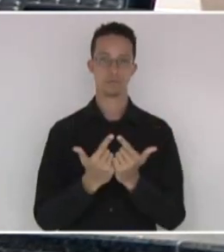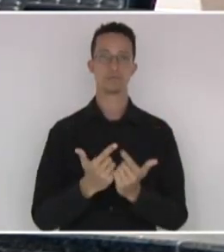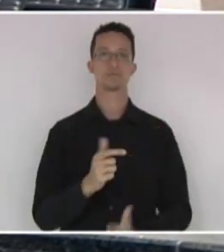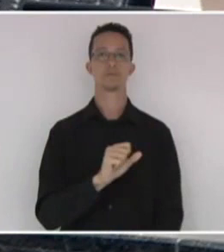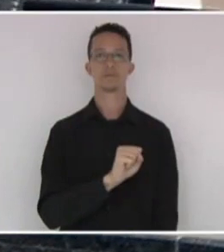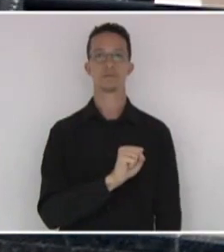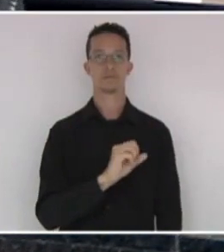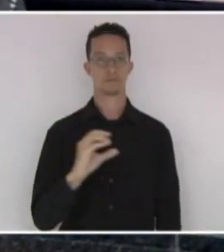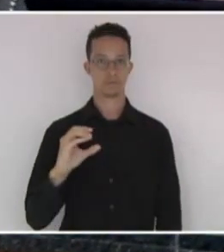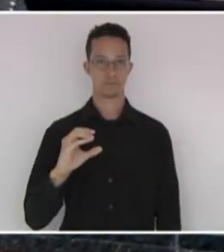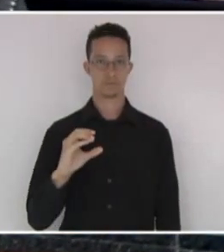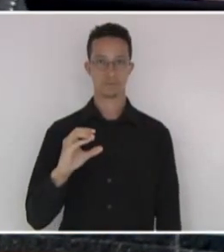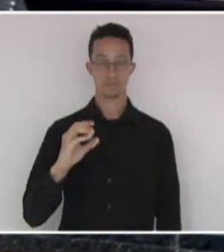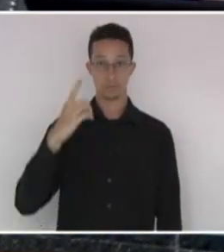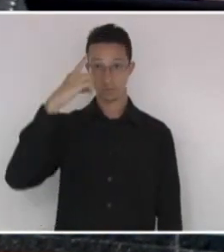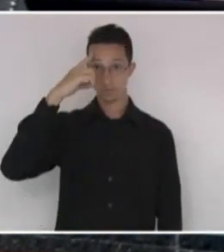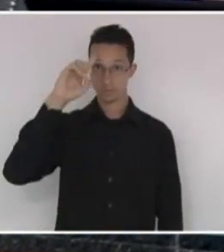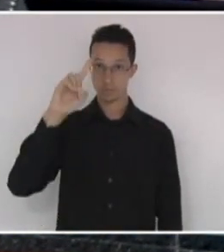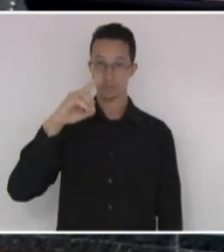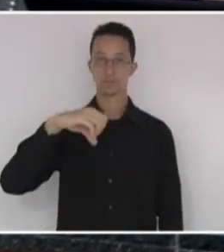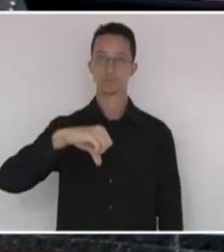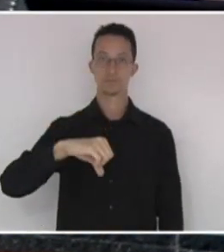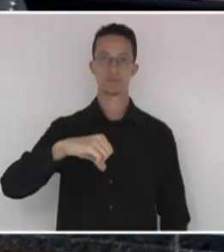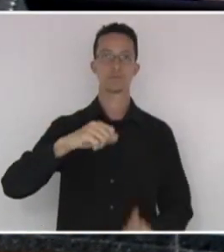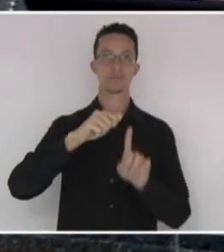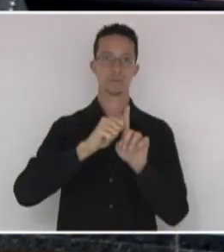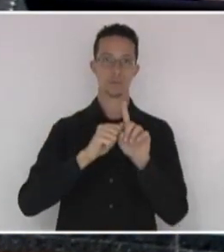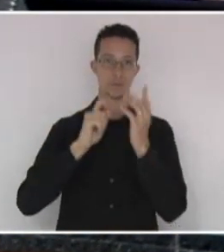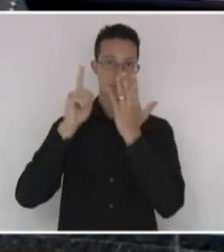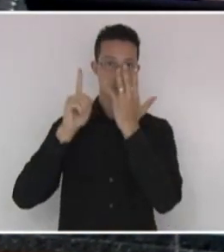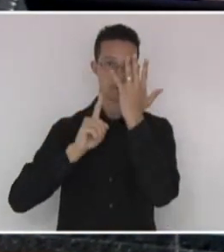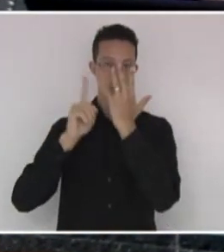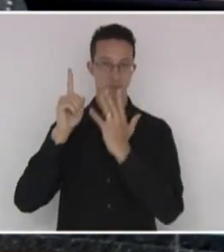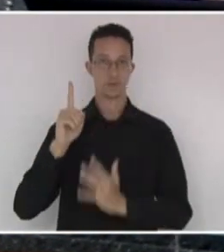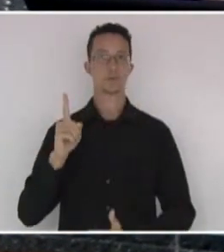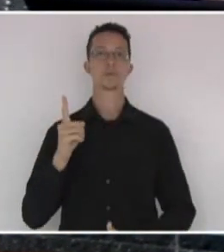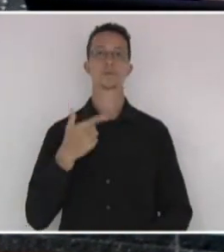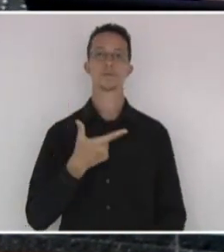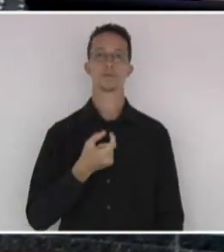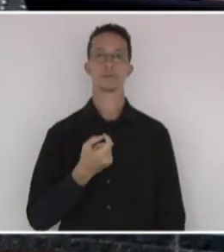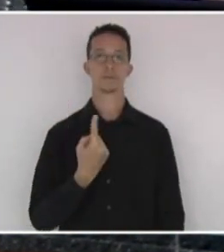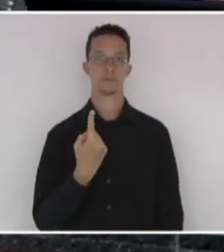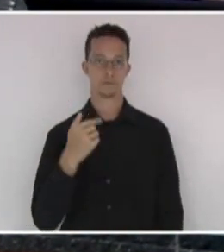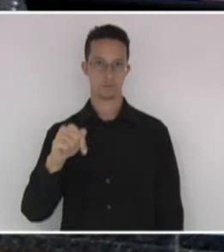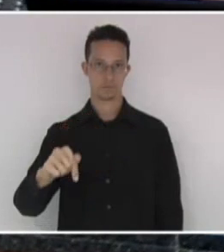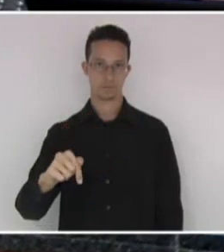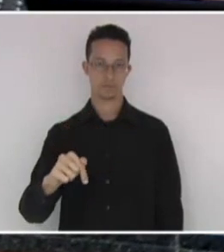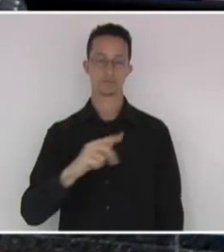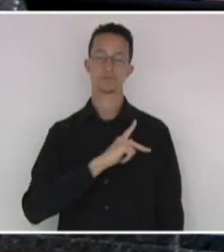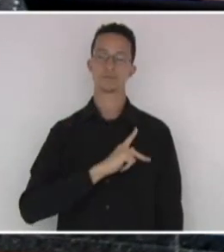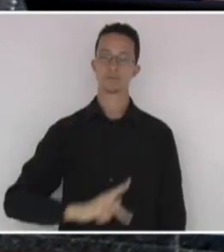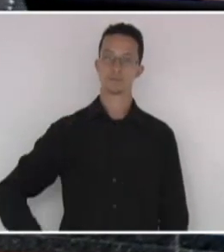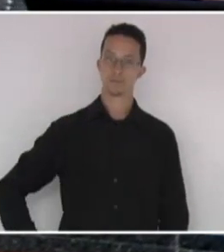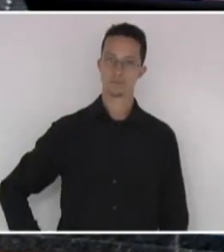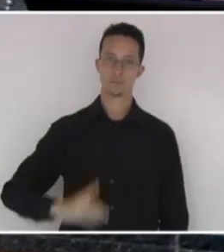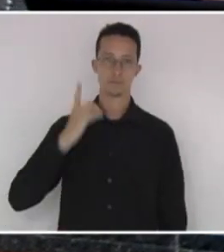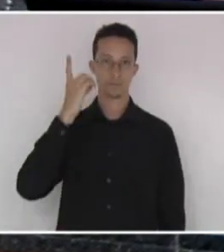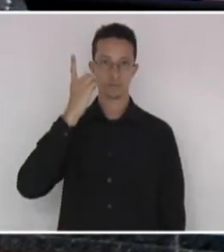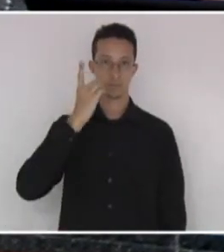Catarina, que foi realizado no dia 9 de fevereiro de 2017, com a presidência dos deputados Silvio